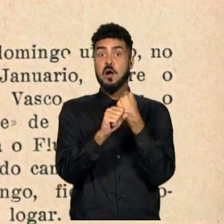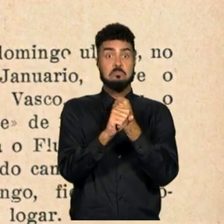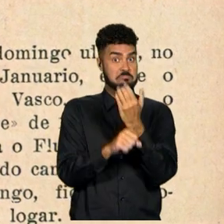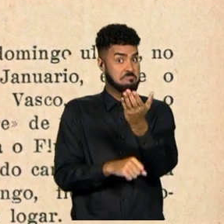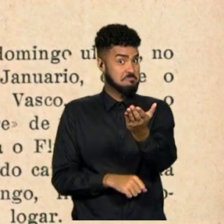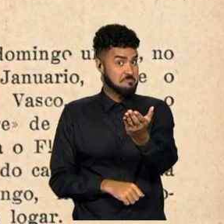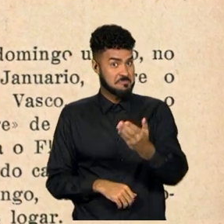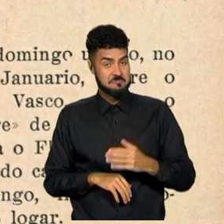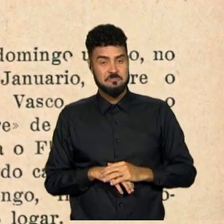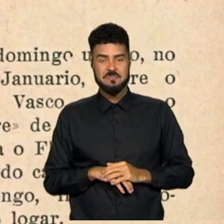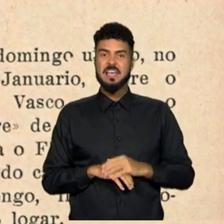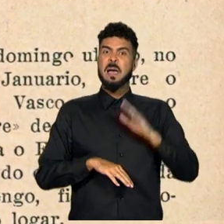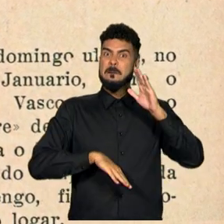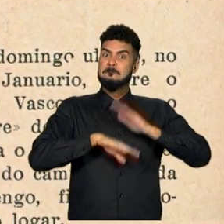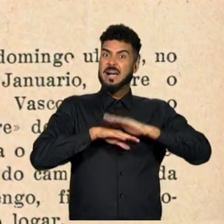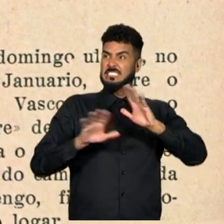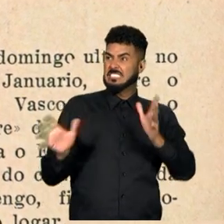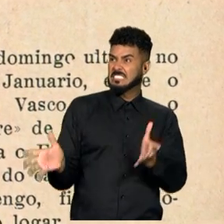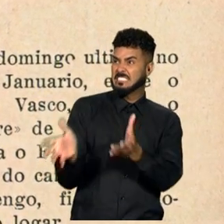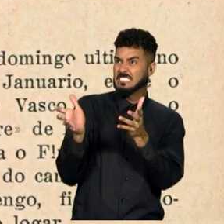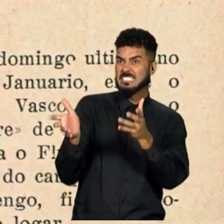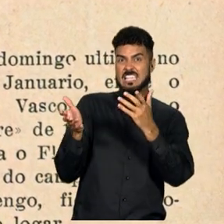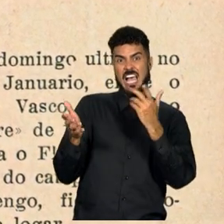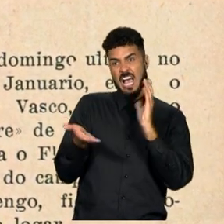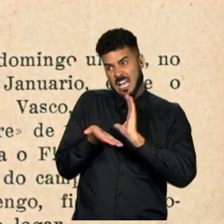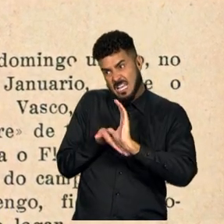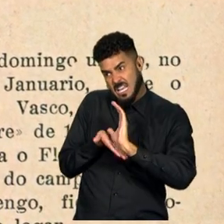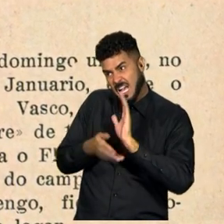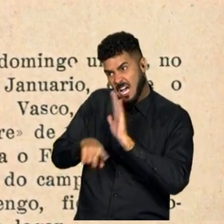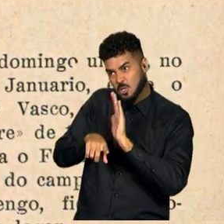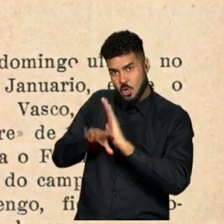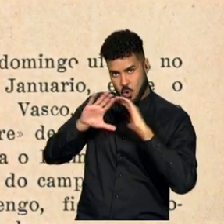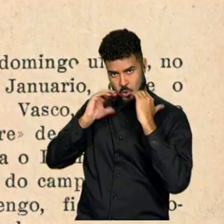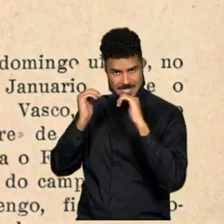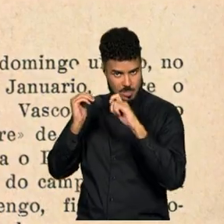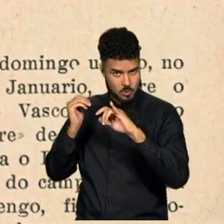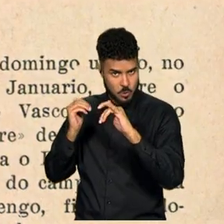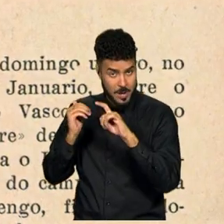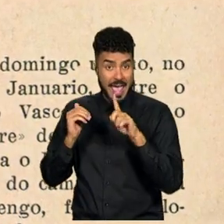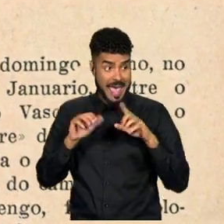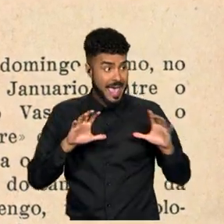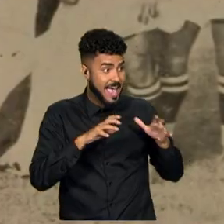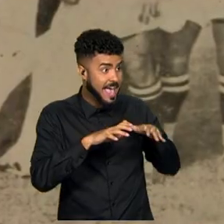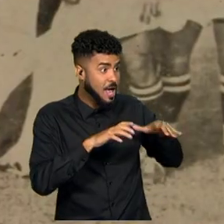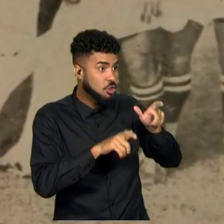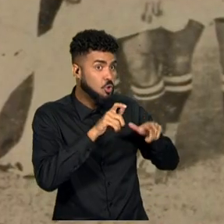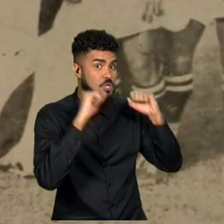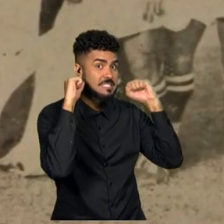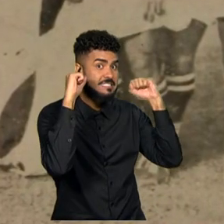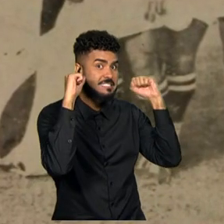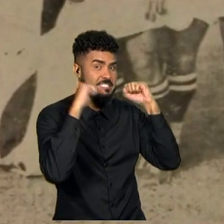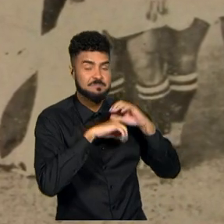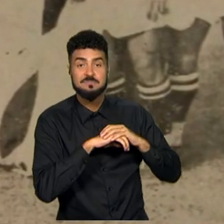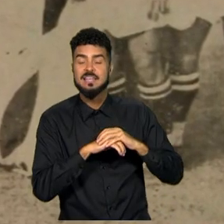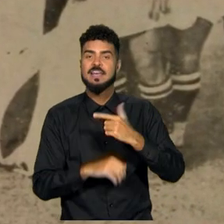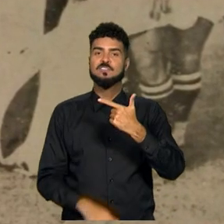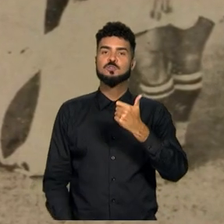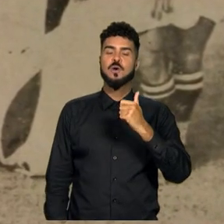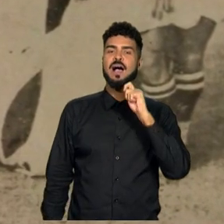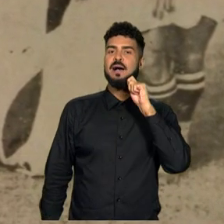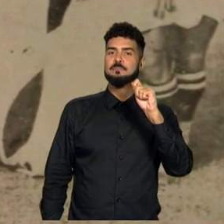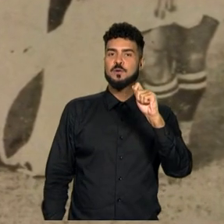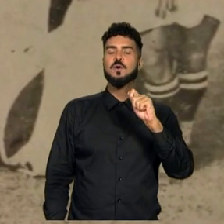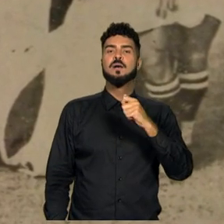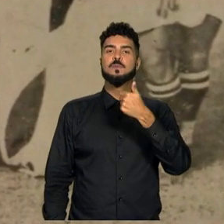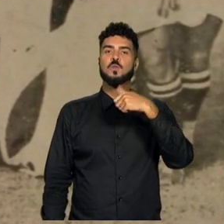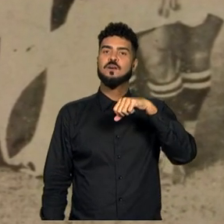maior financiador da construção de São Januário foi a torcida do Vasco. 21 de abril de 1927,